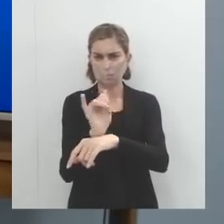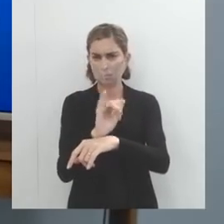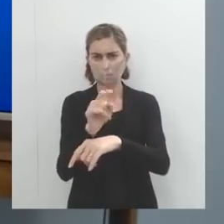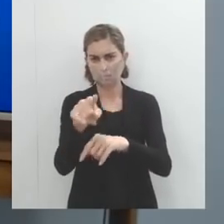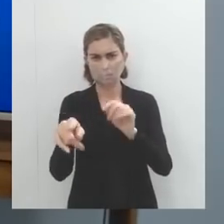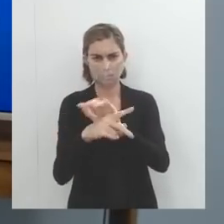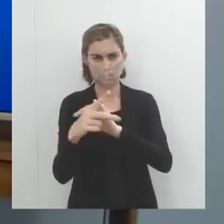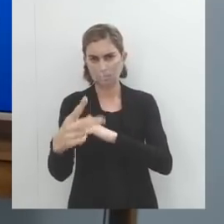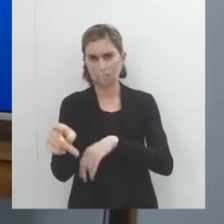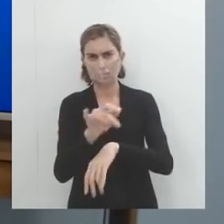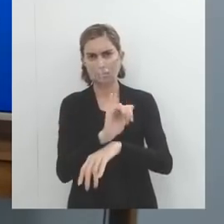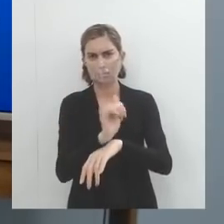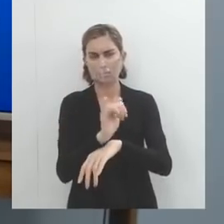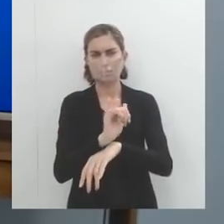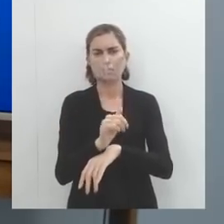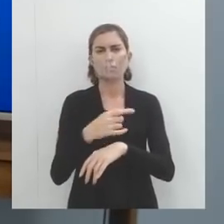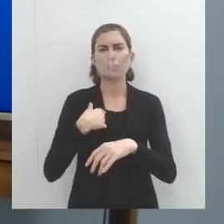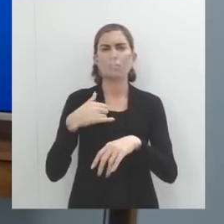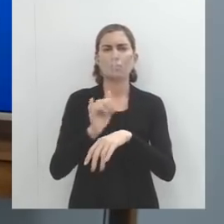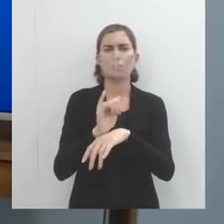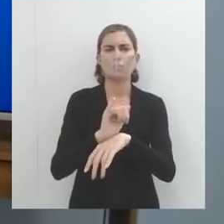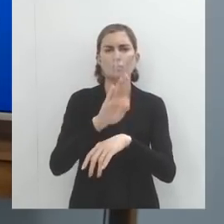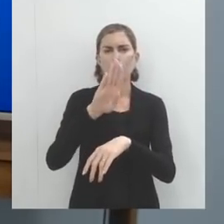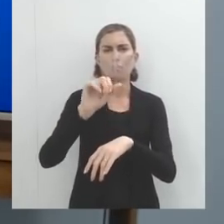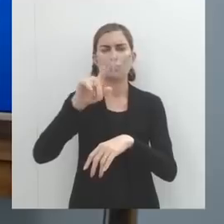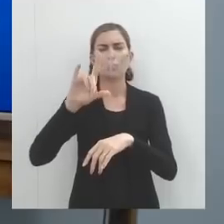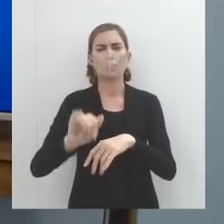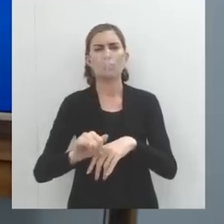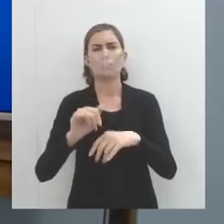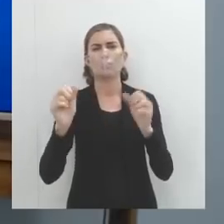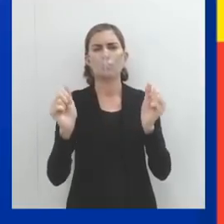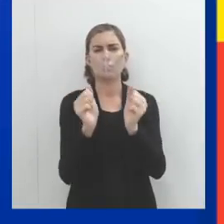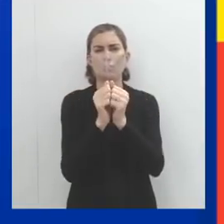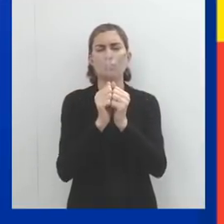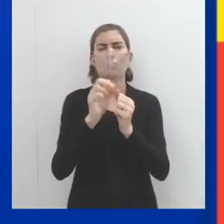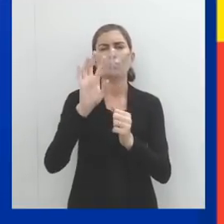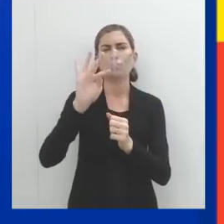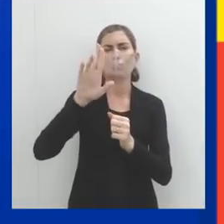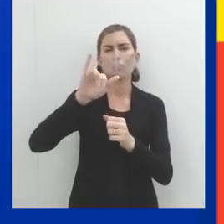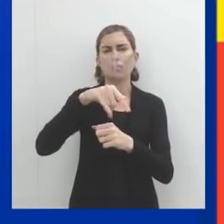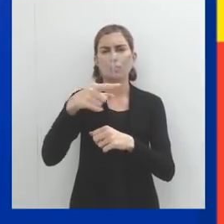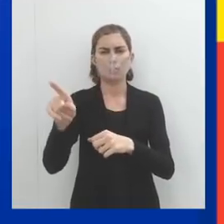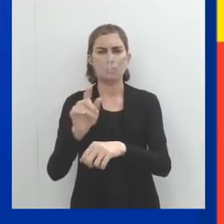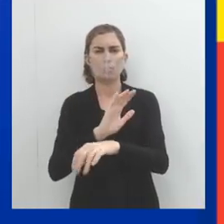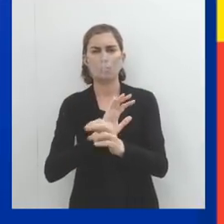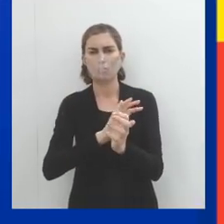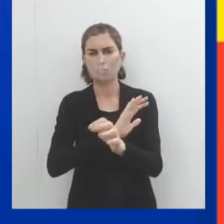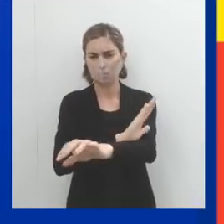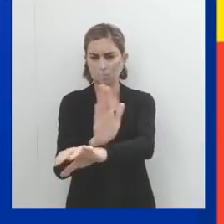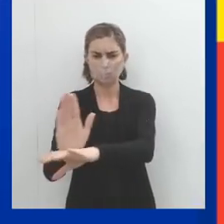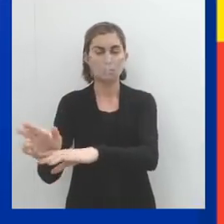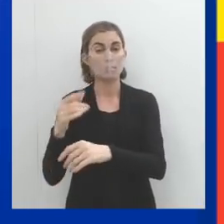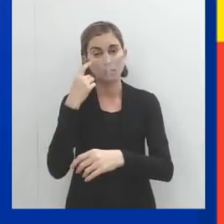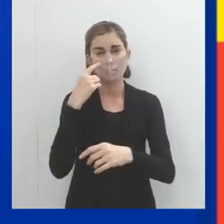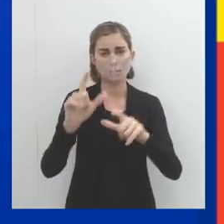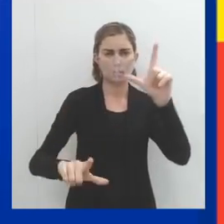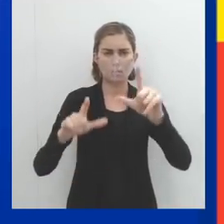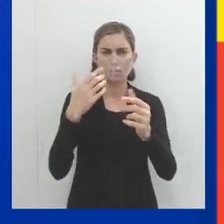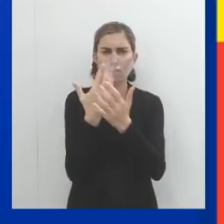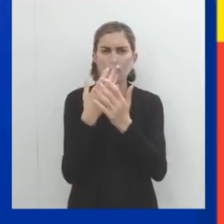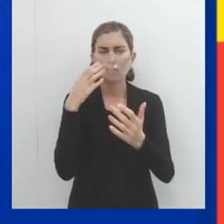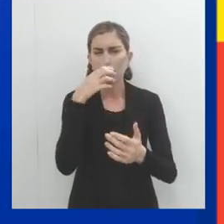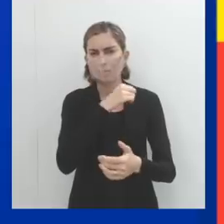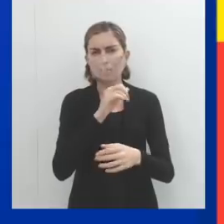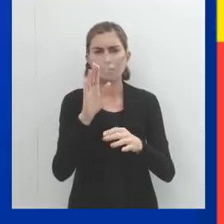não faz parte do canal, vai lá no YouTube, bota Biologia com Tubarão. Se tu tá assistindo essa aula no YouTube, se tu tá assistindo essa aula na televisão, vai rapidinho lá no